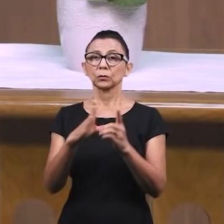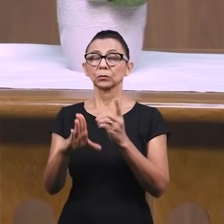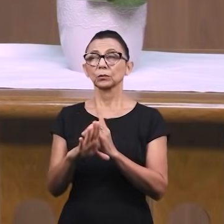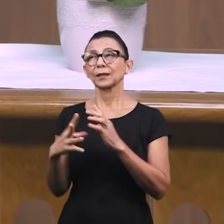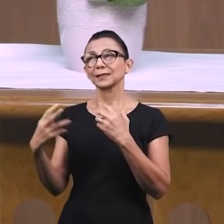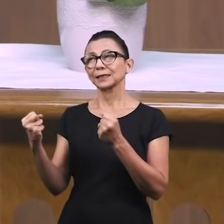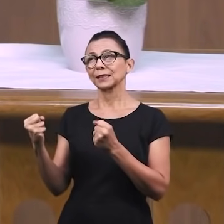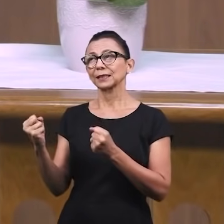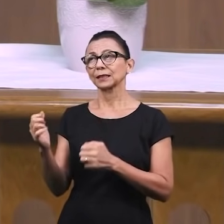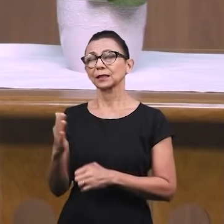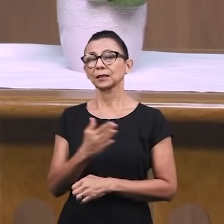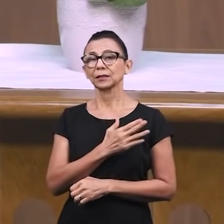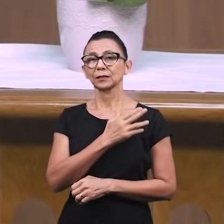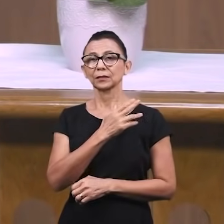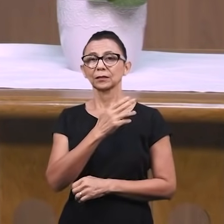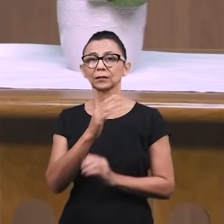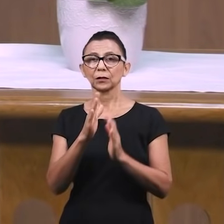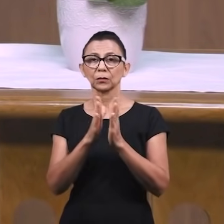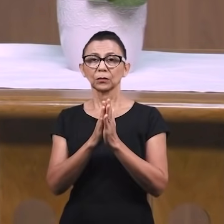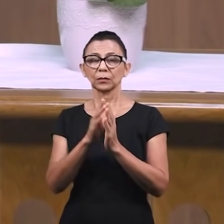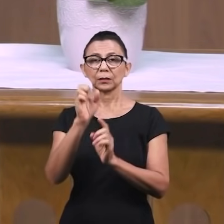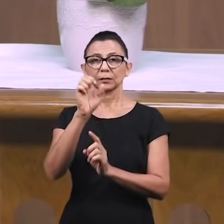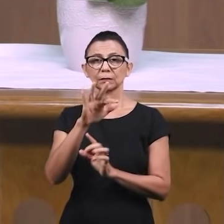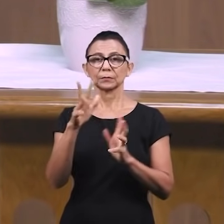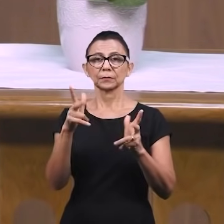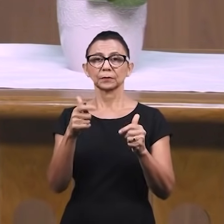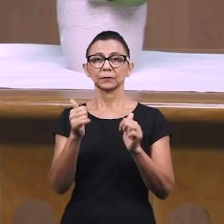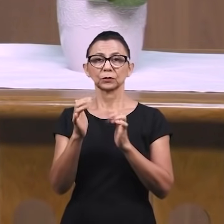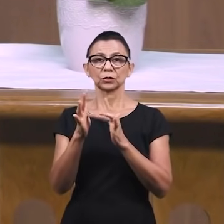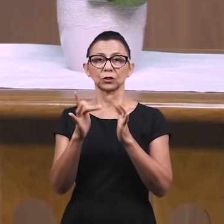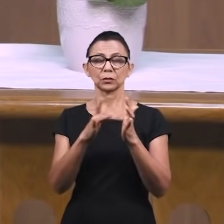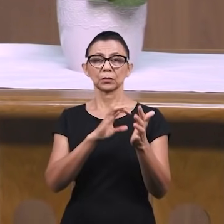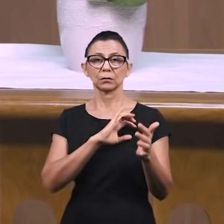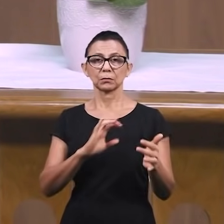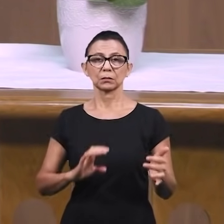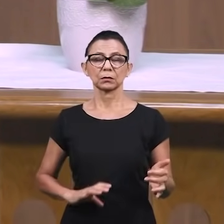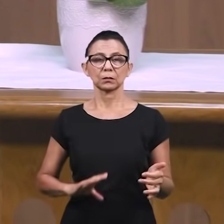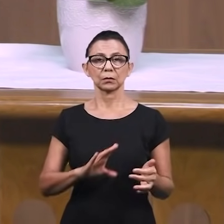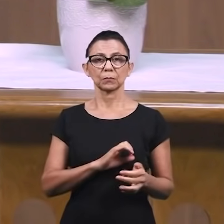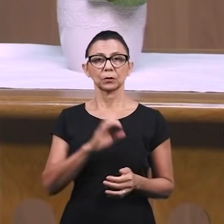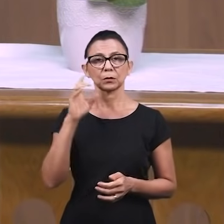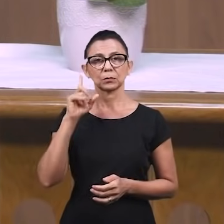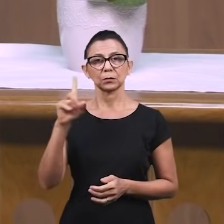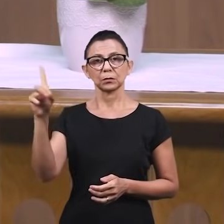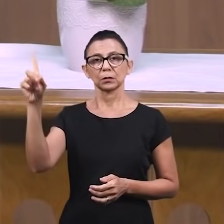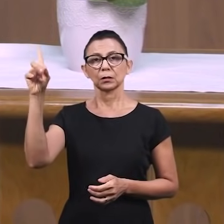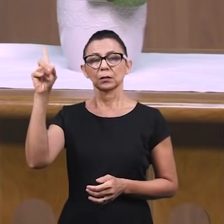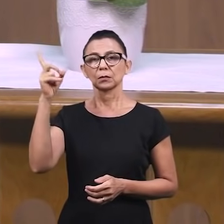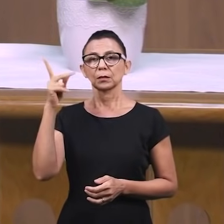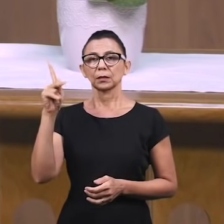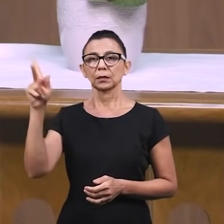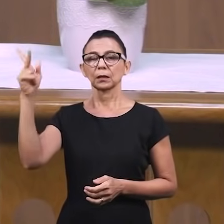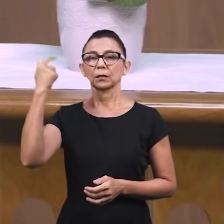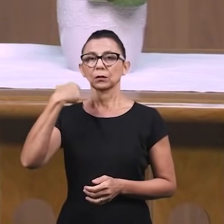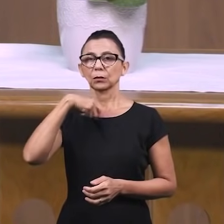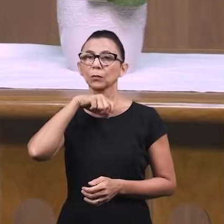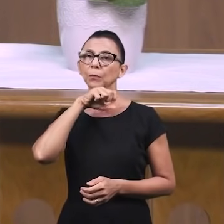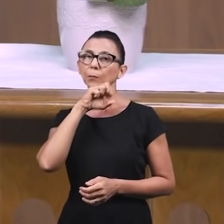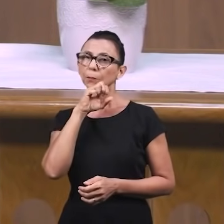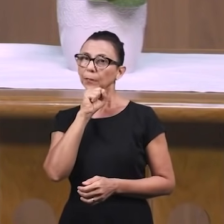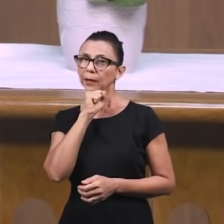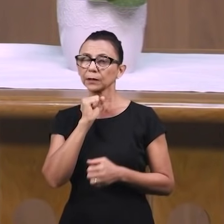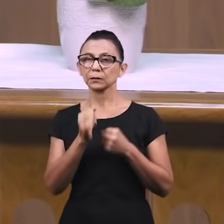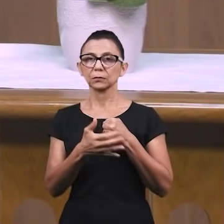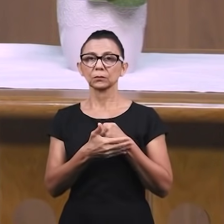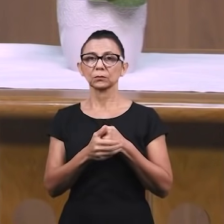altar este culto e em Teu nome dizemos que a graça maravilhosa do Senhor e Salvador Jesus Cristo, o amor de Deus, o nosso eterno Pai, as